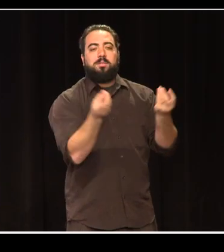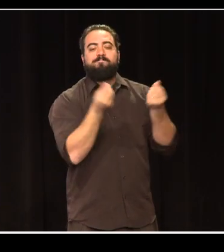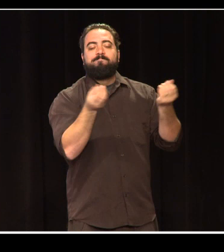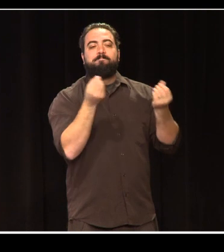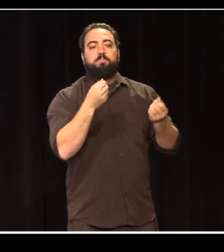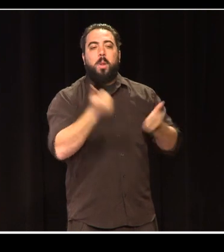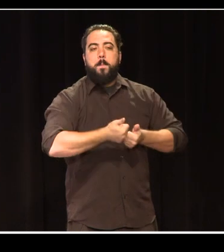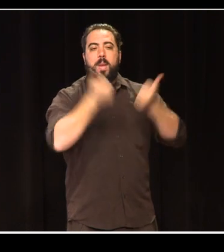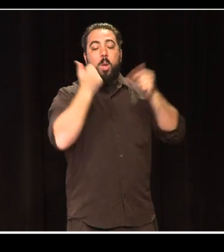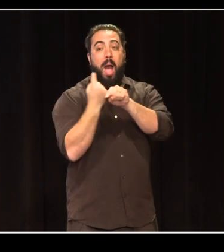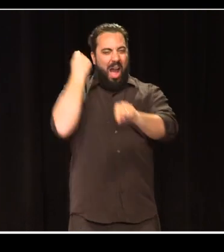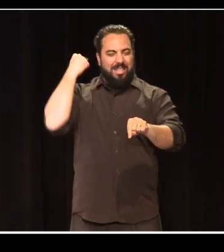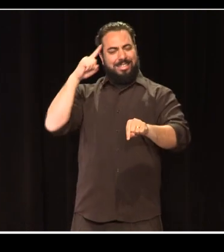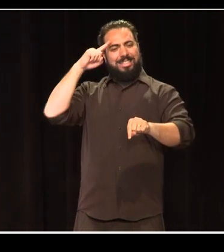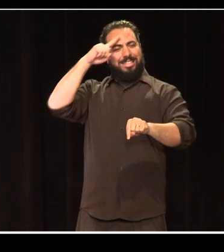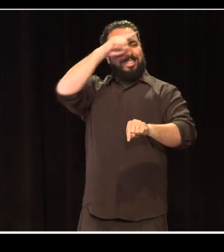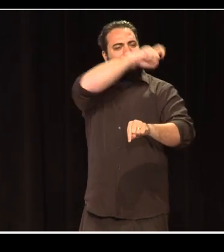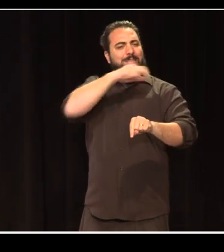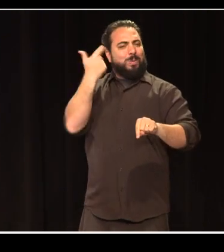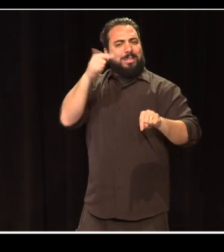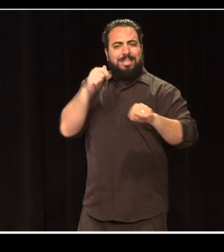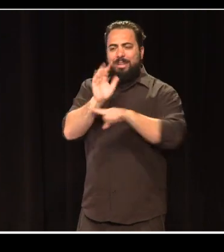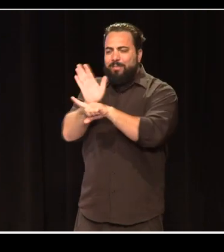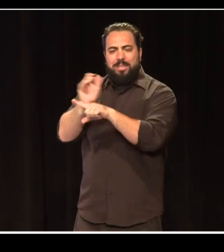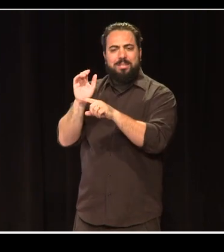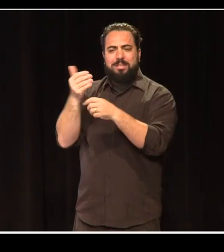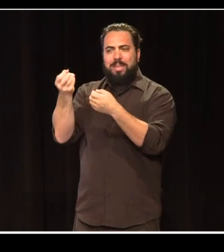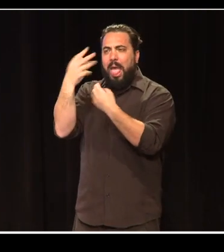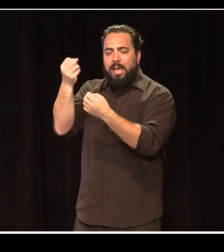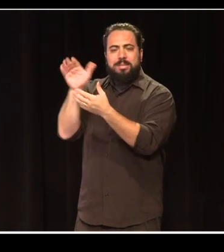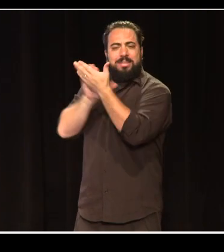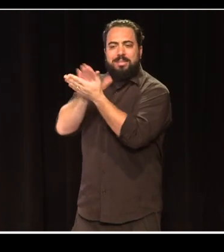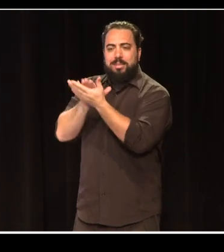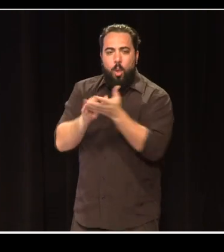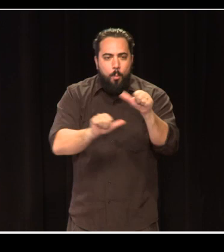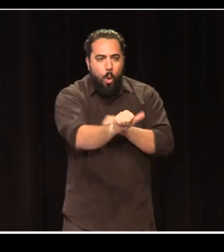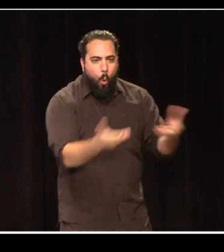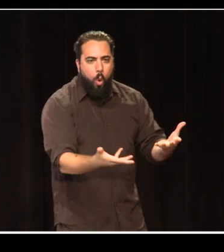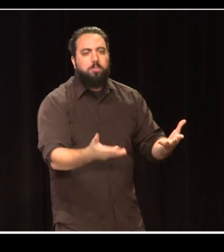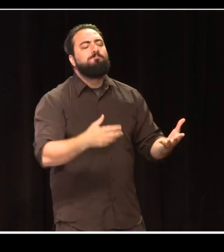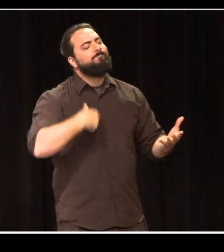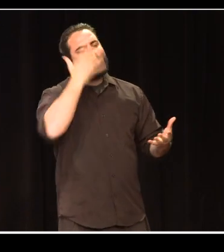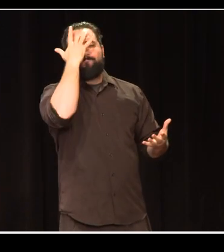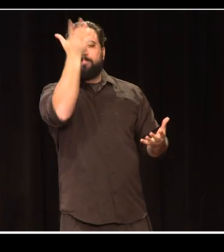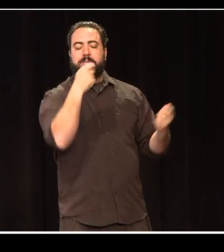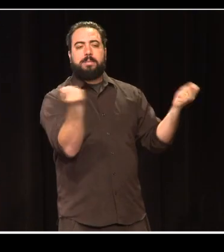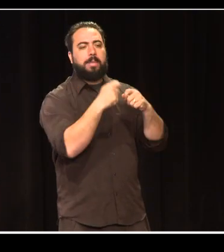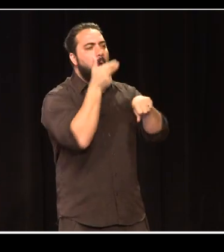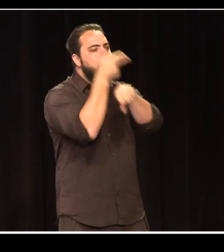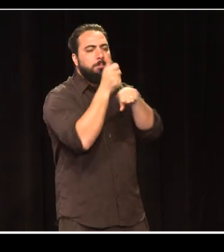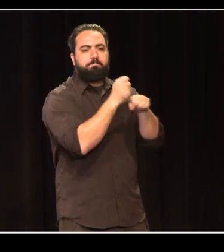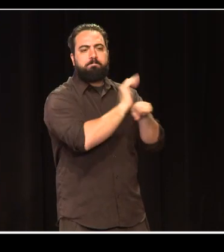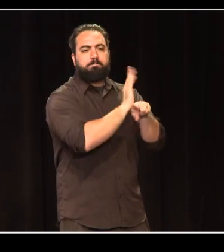antes do meio digital. Então, esse meio digital para a educação de surdos, ele é potencialmente significativo, né?